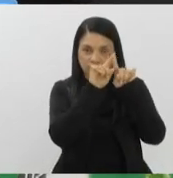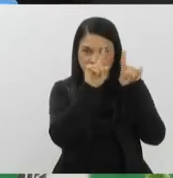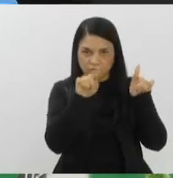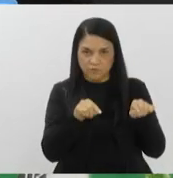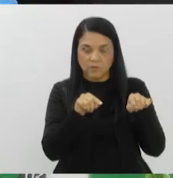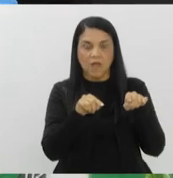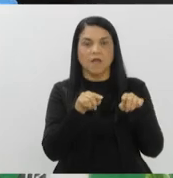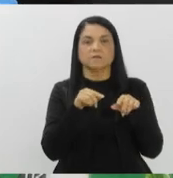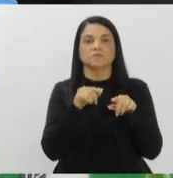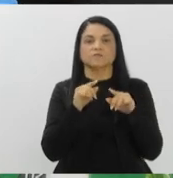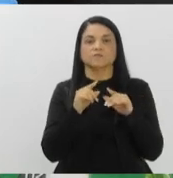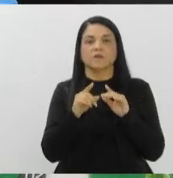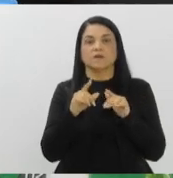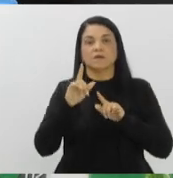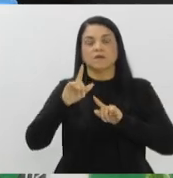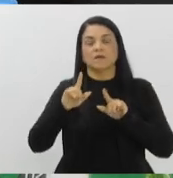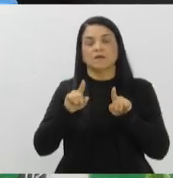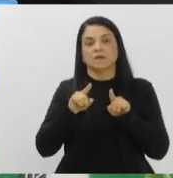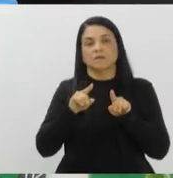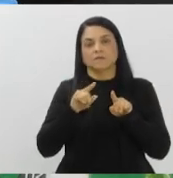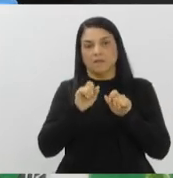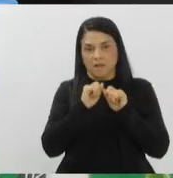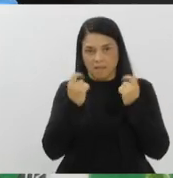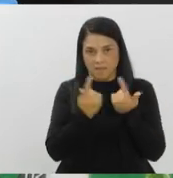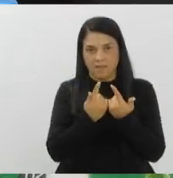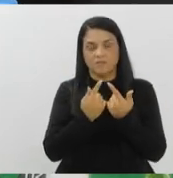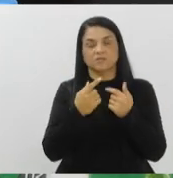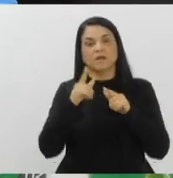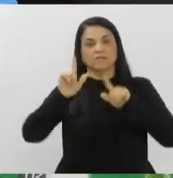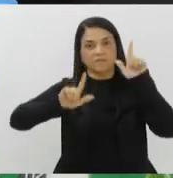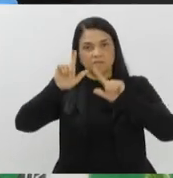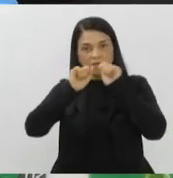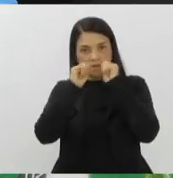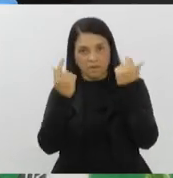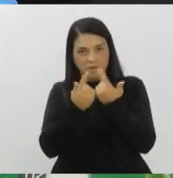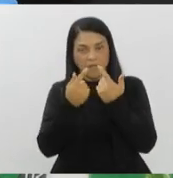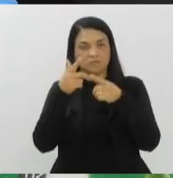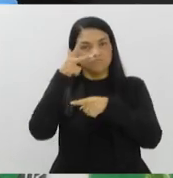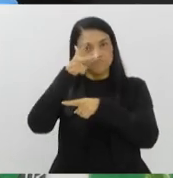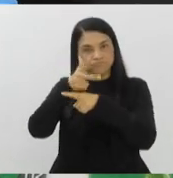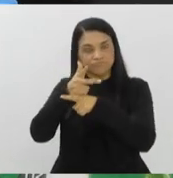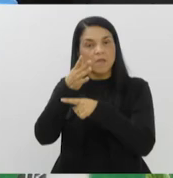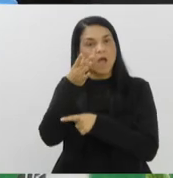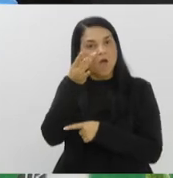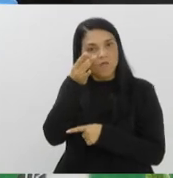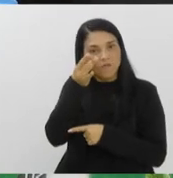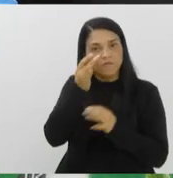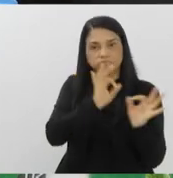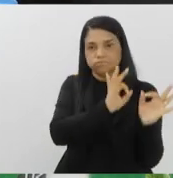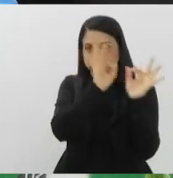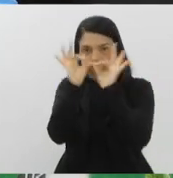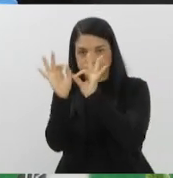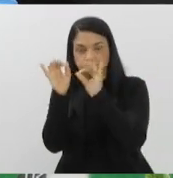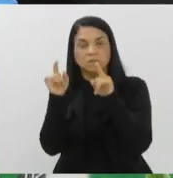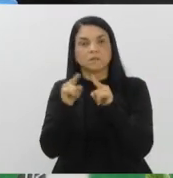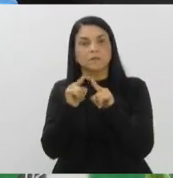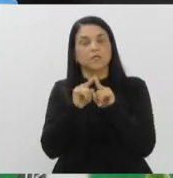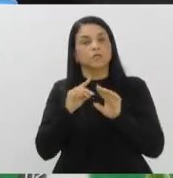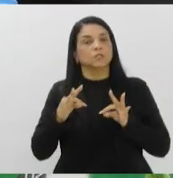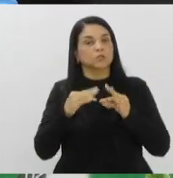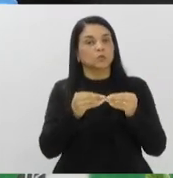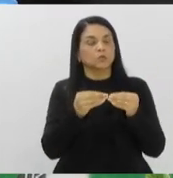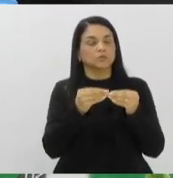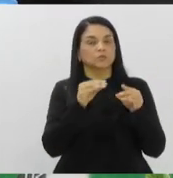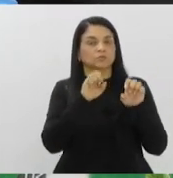TV Alerge, que transmitiu essa nossa audiência ao vivo. Agradecer a todos os funcionários que